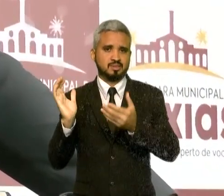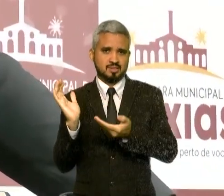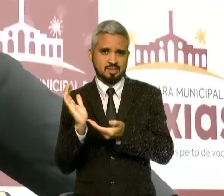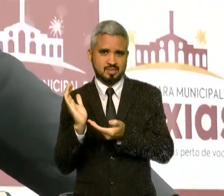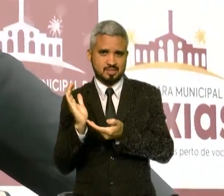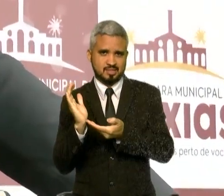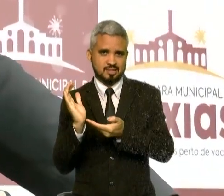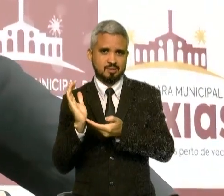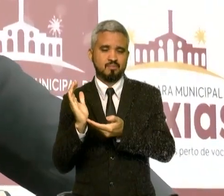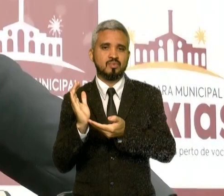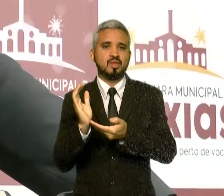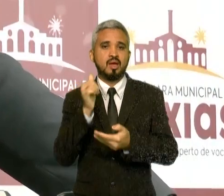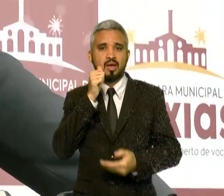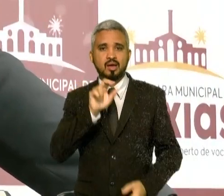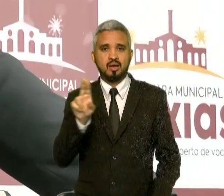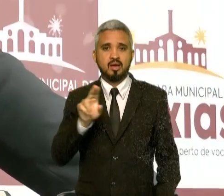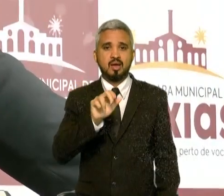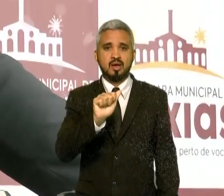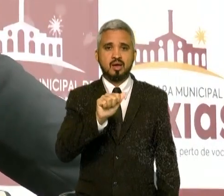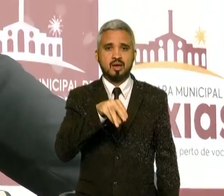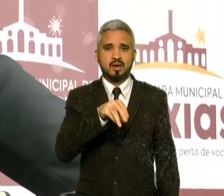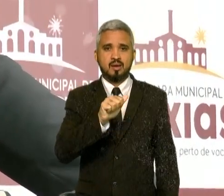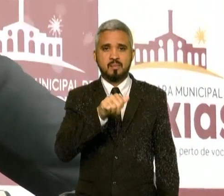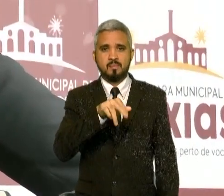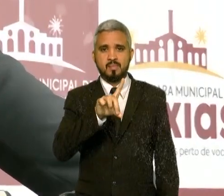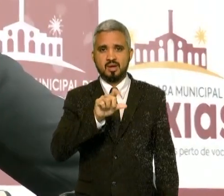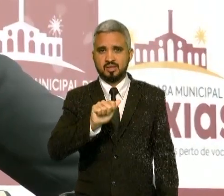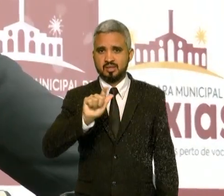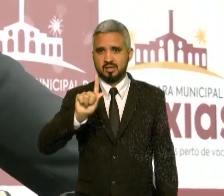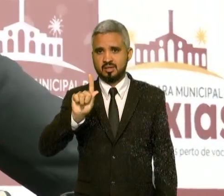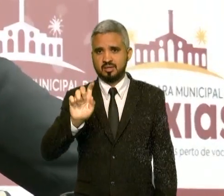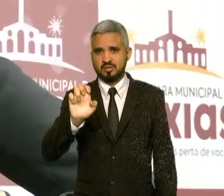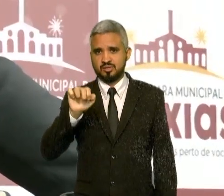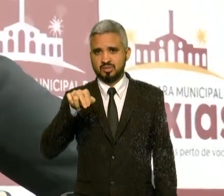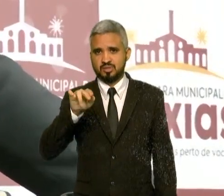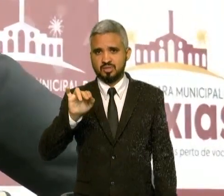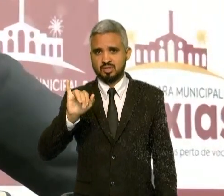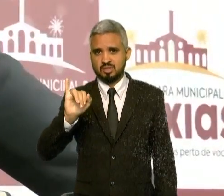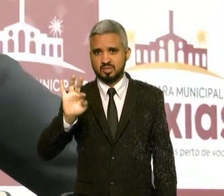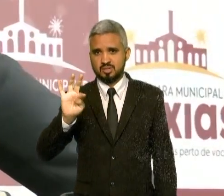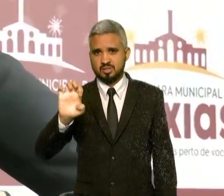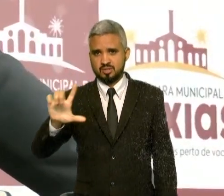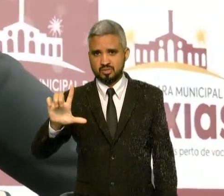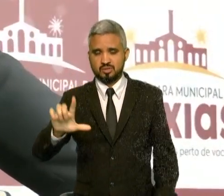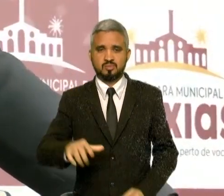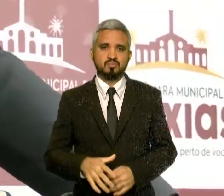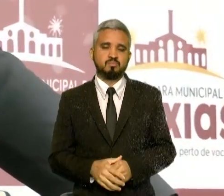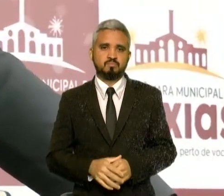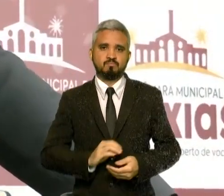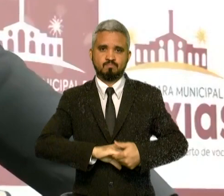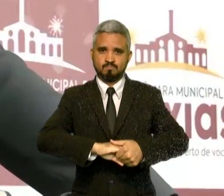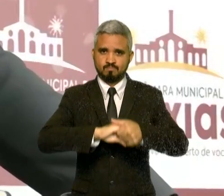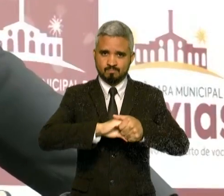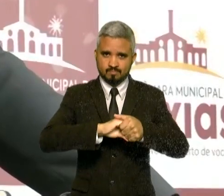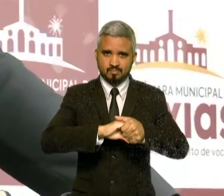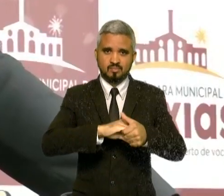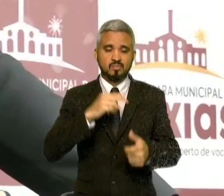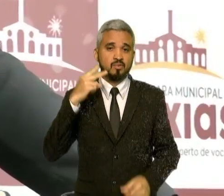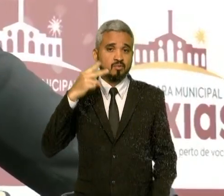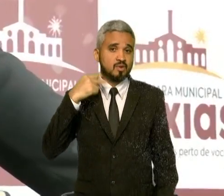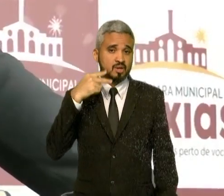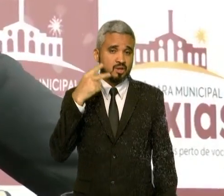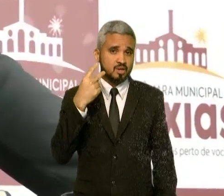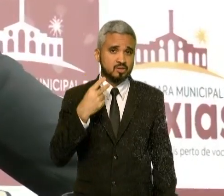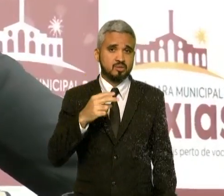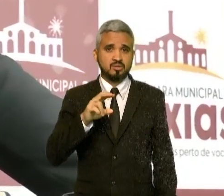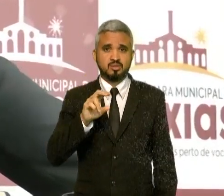Amanda Gentil. Quero saudar também todos os vereadores, em nome aqui dos meus amigos, vereador Iris Nalda e